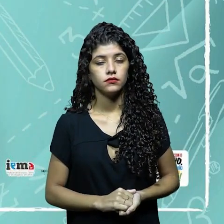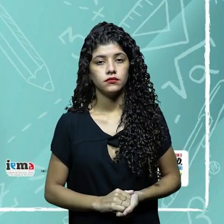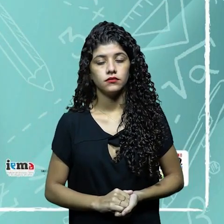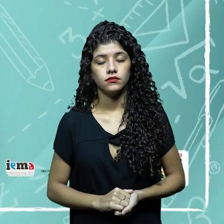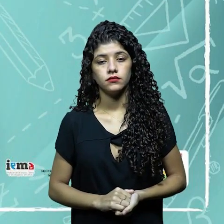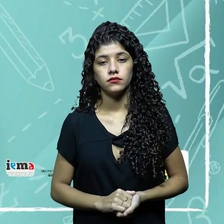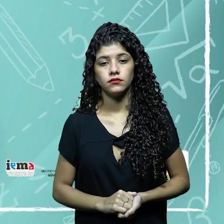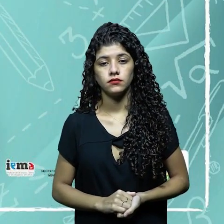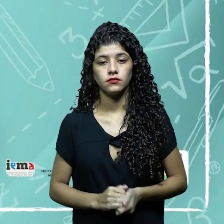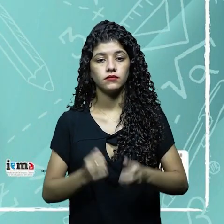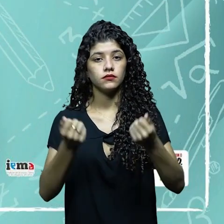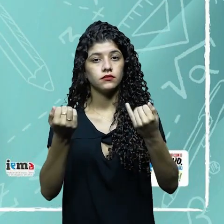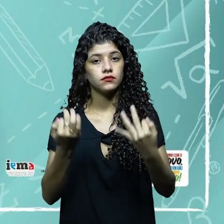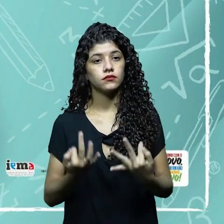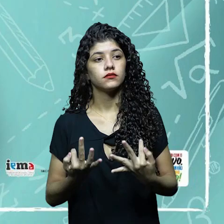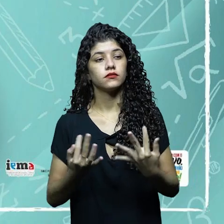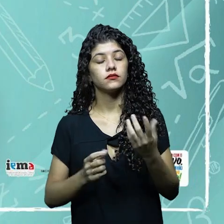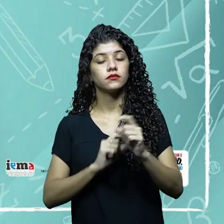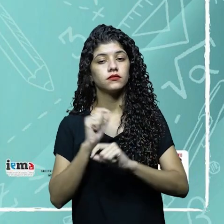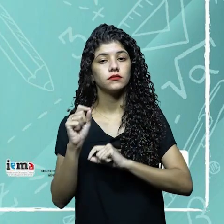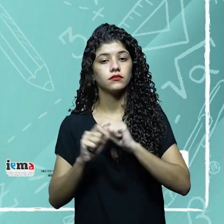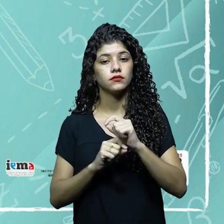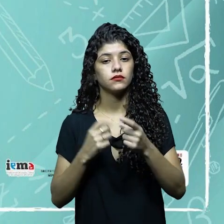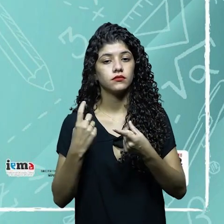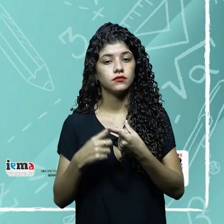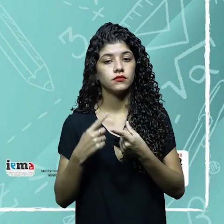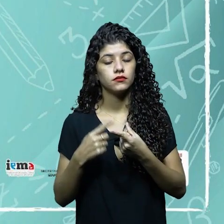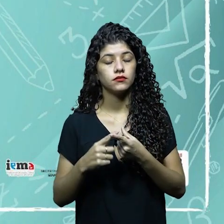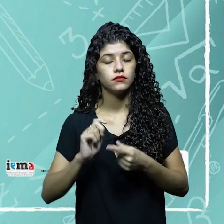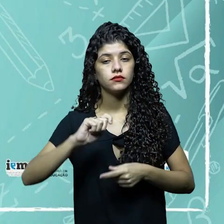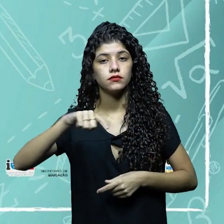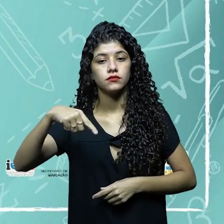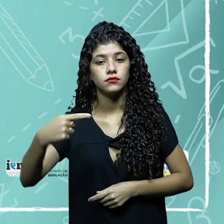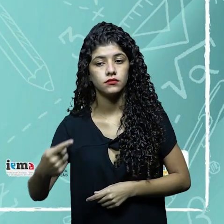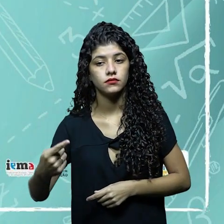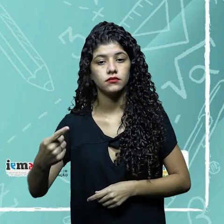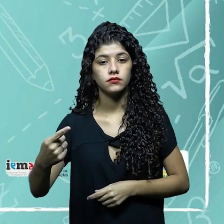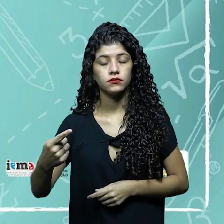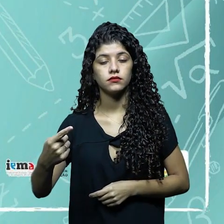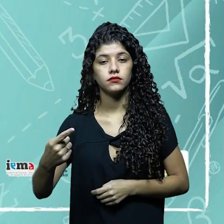formam uma ligação. Estou falando isso porque eu vou falar do próximo